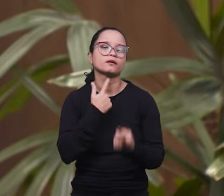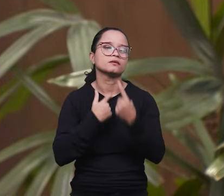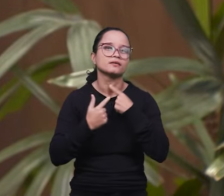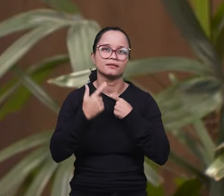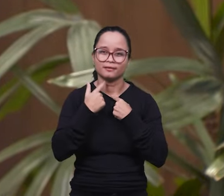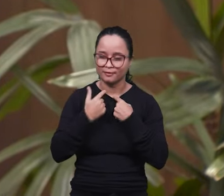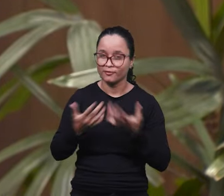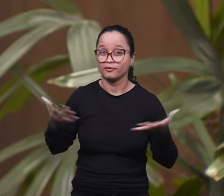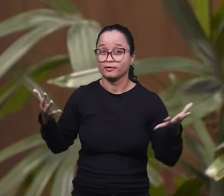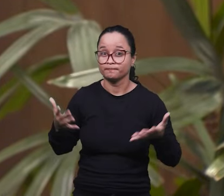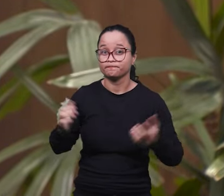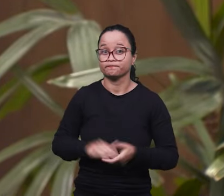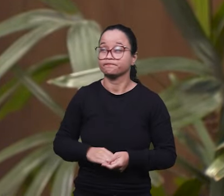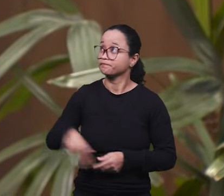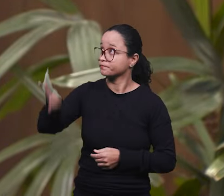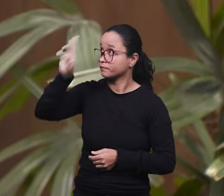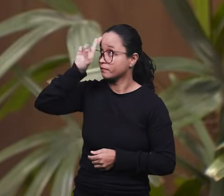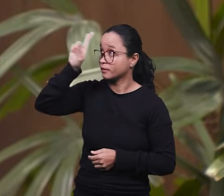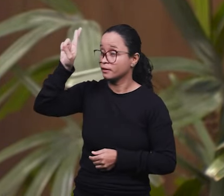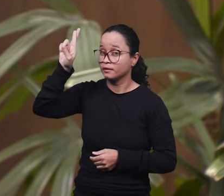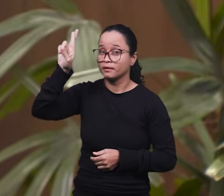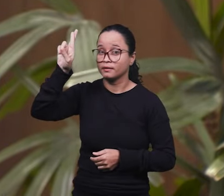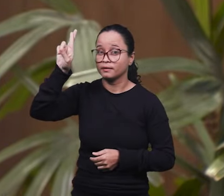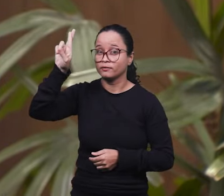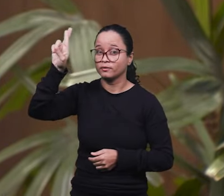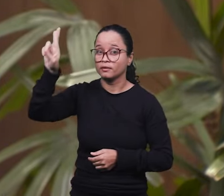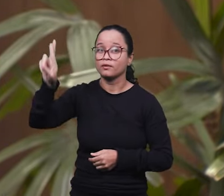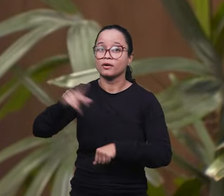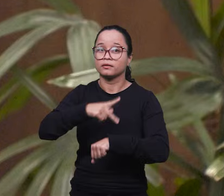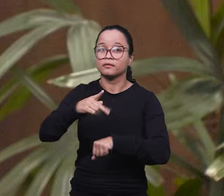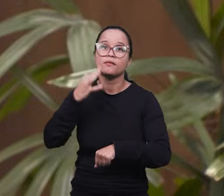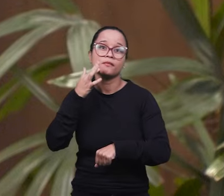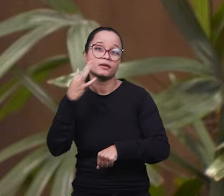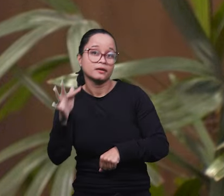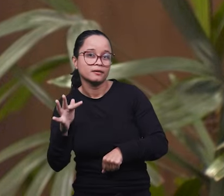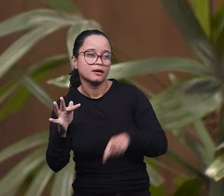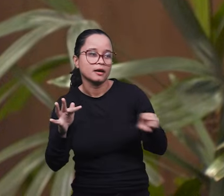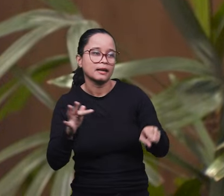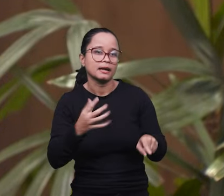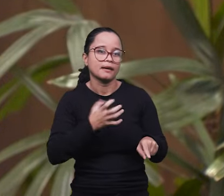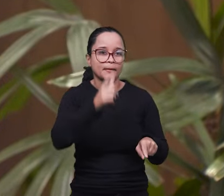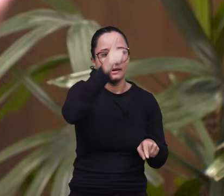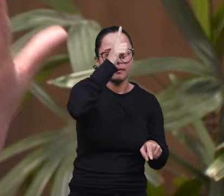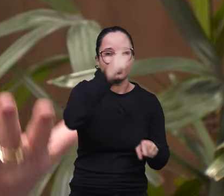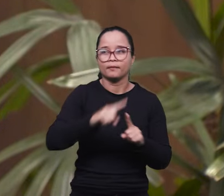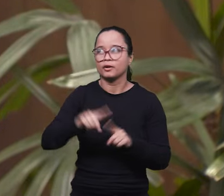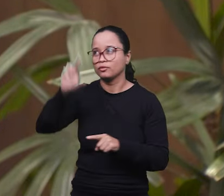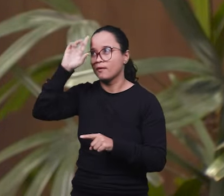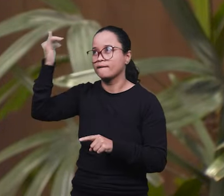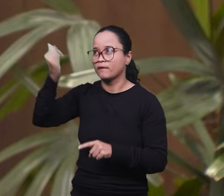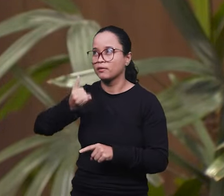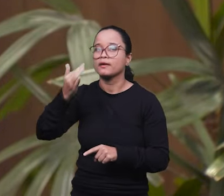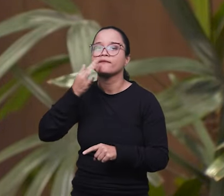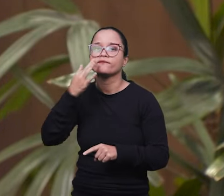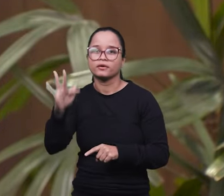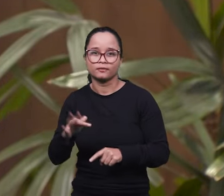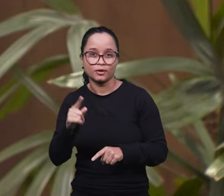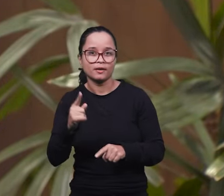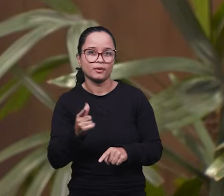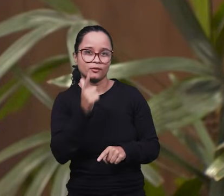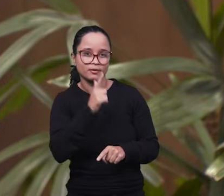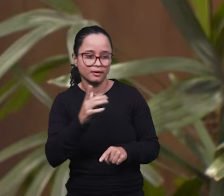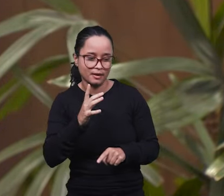Alemanha o desejo do senhor era França por que que o desejo do senhor era França né de alcançar essas famílias que